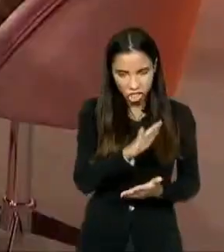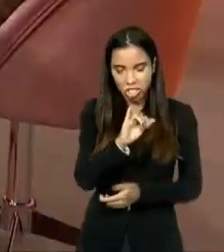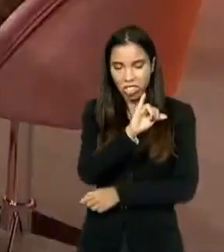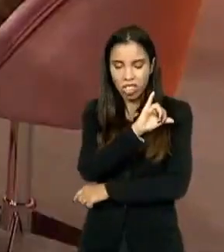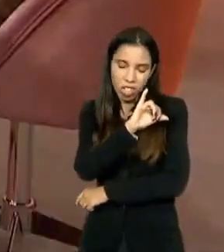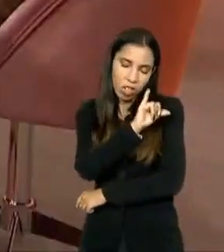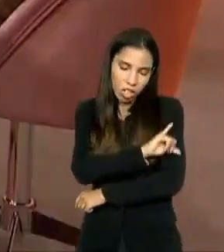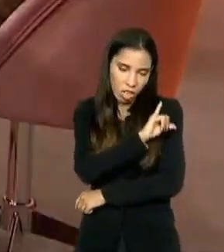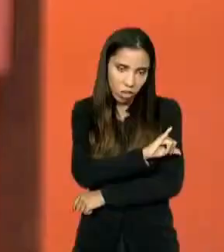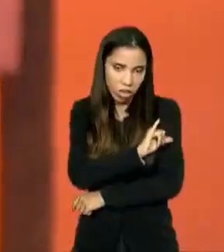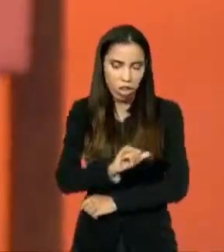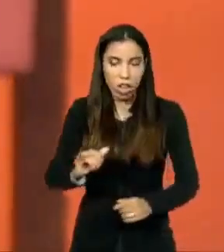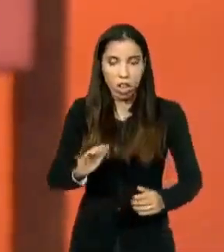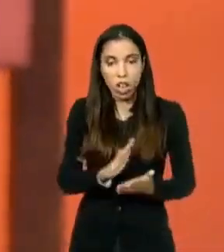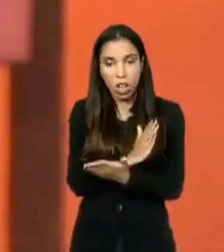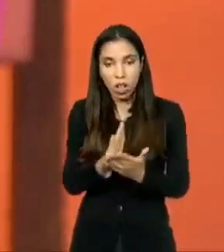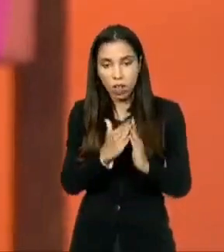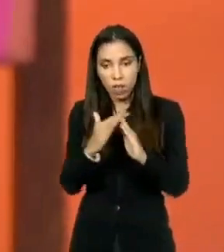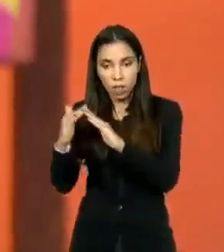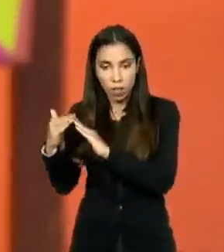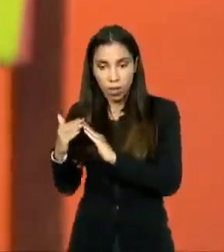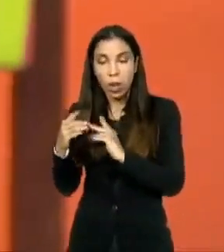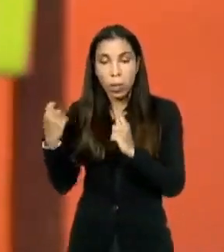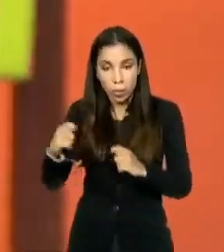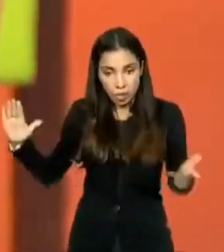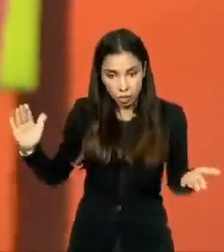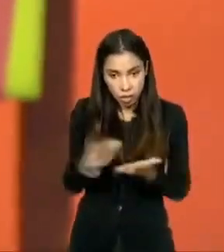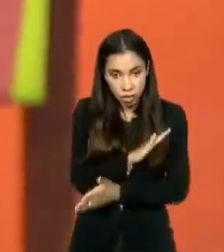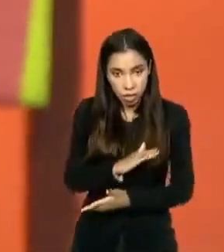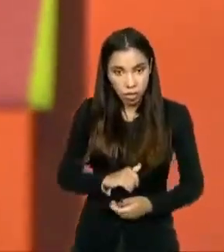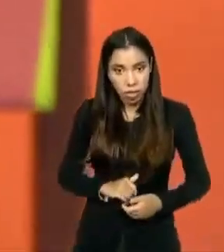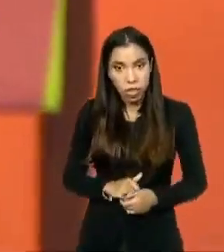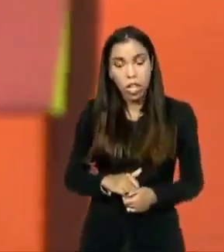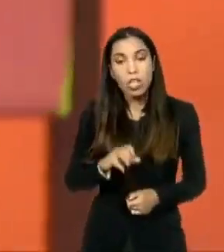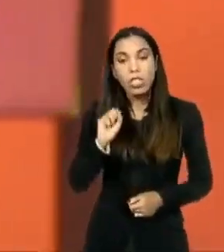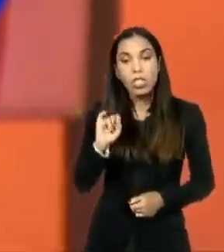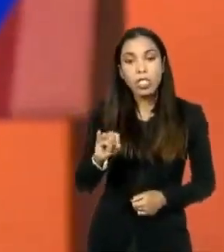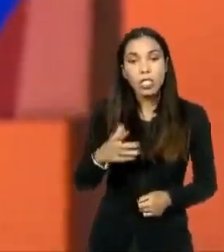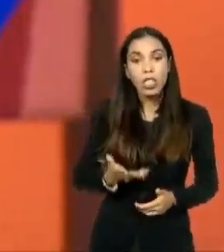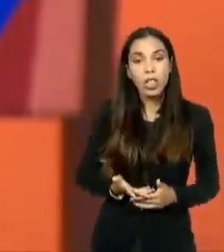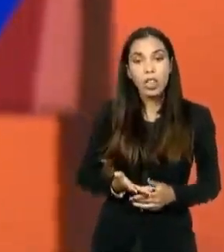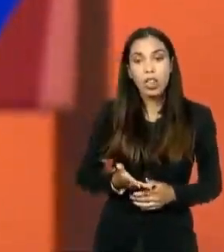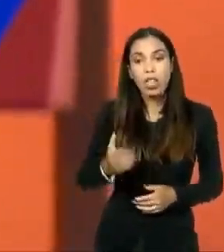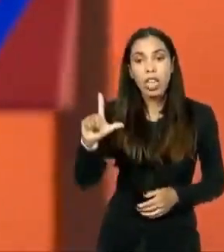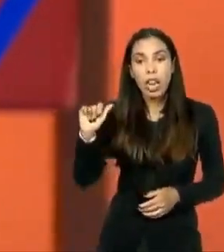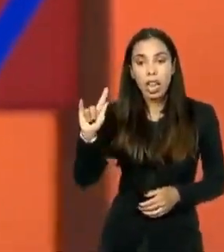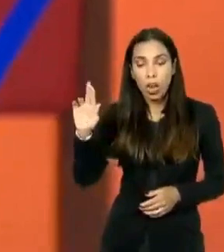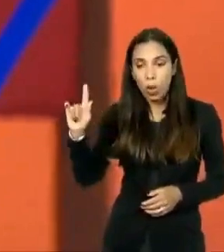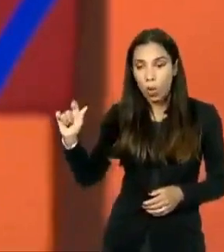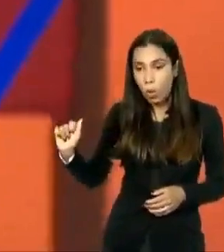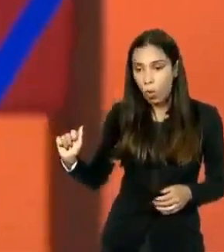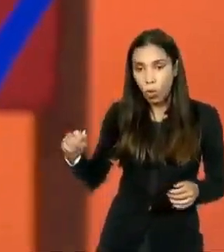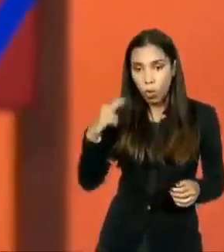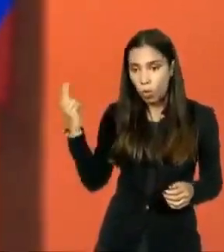discussão, algumas favelas precisavam de ser removidas mesmo. Você imagina se tivesse hoje a Praia do Pinto na Lagoa. Não